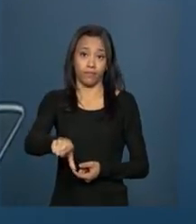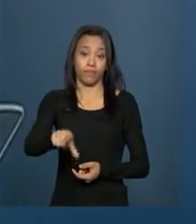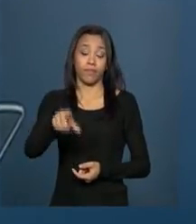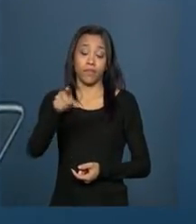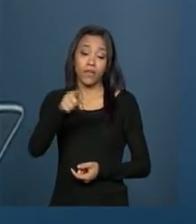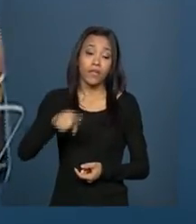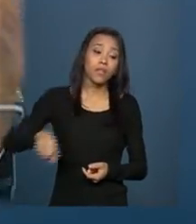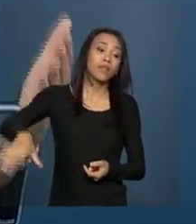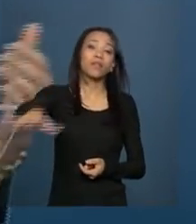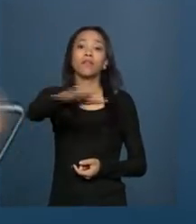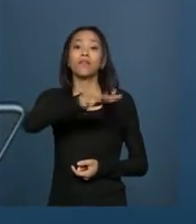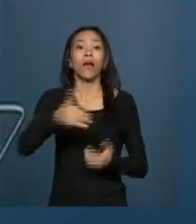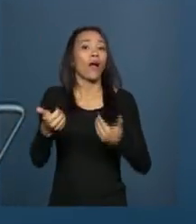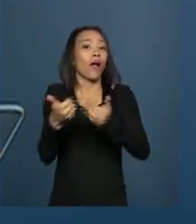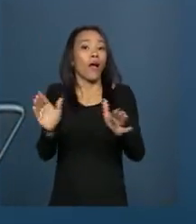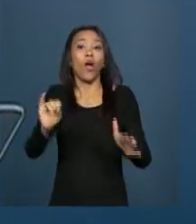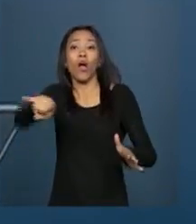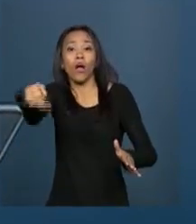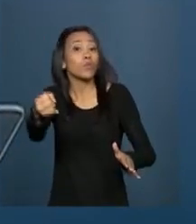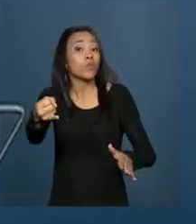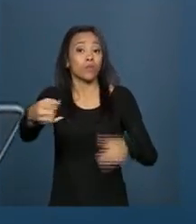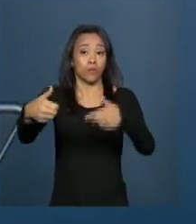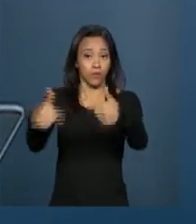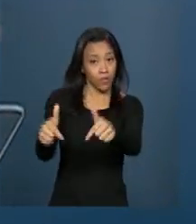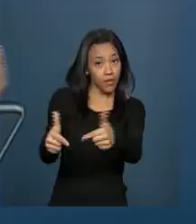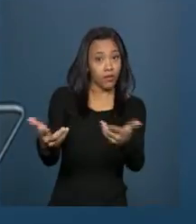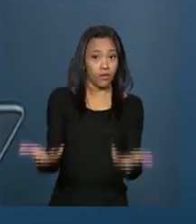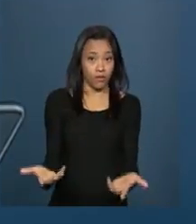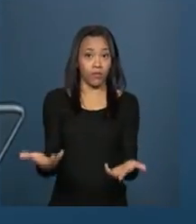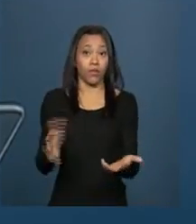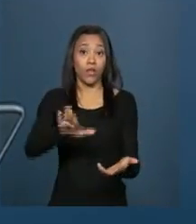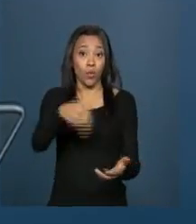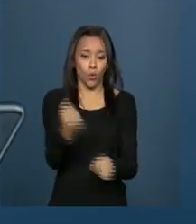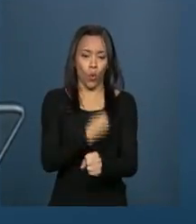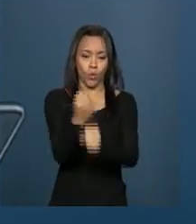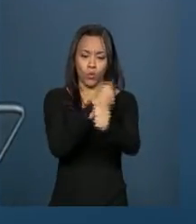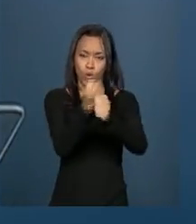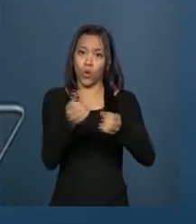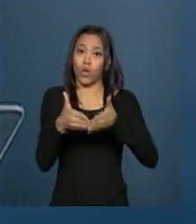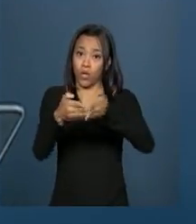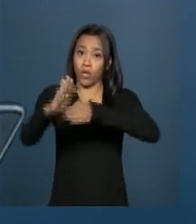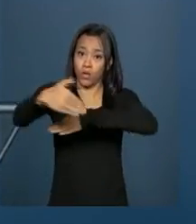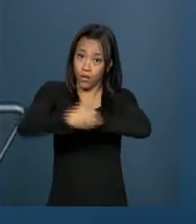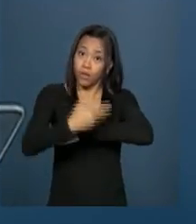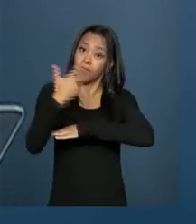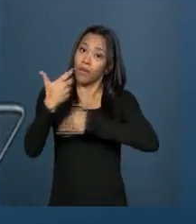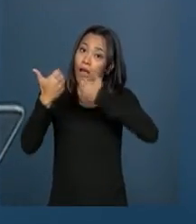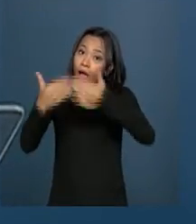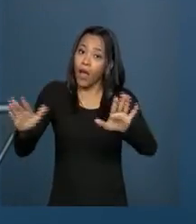constrói empregos. Ao construir o porto, se constrói empregos,